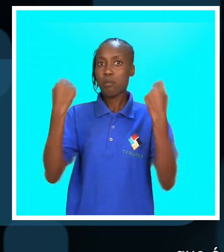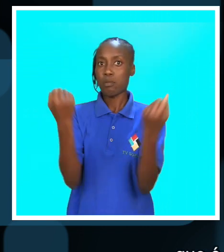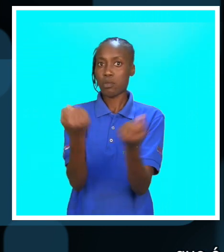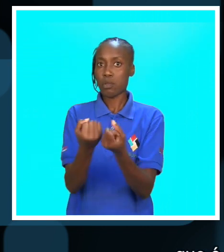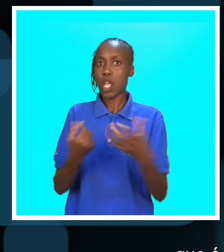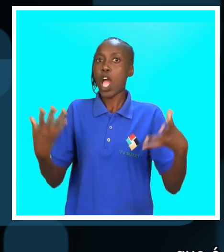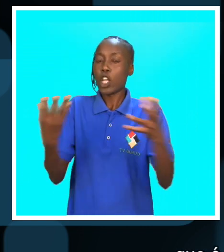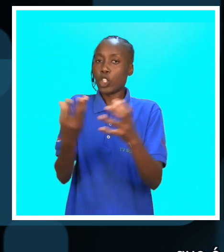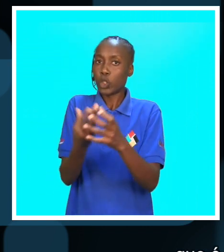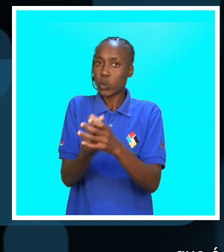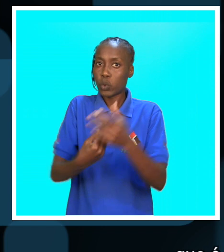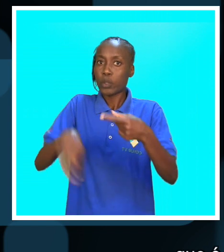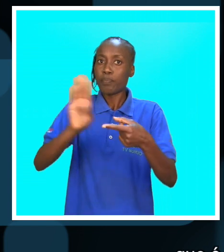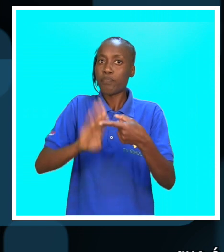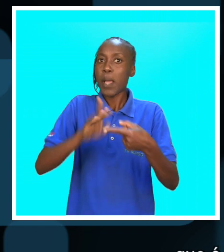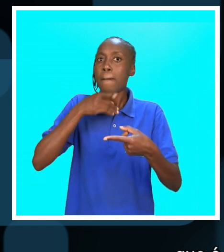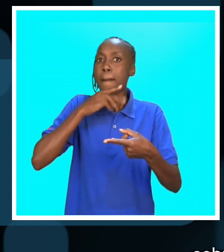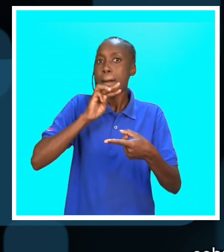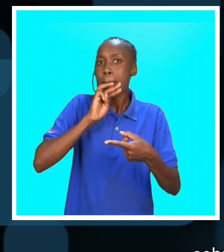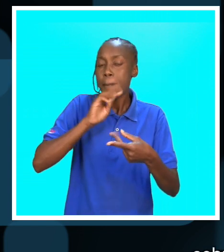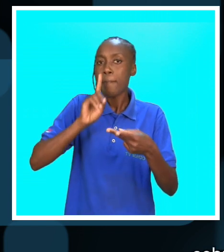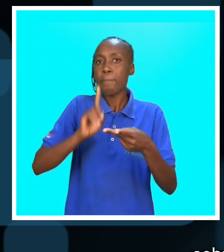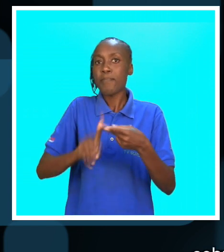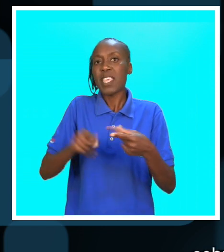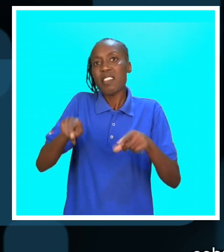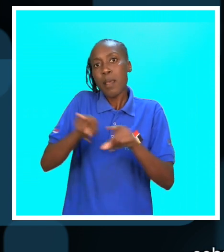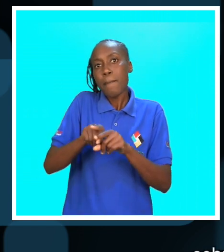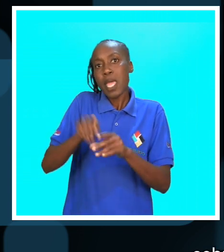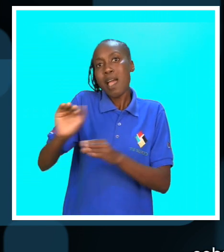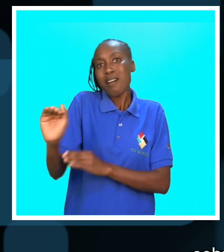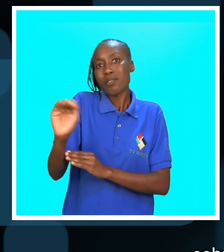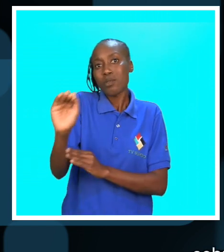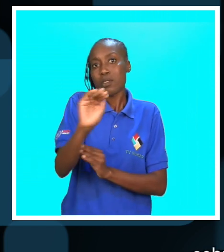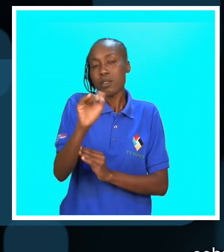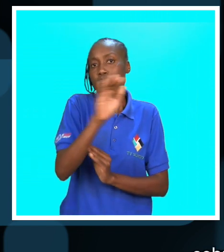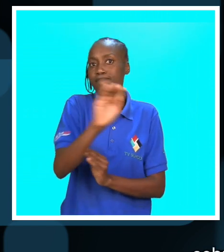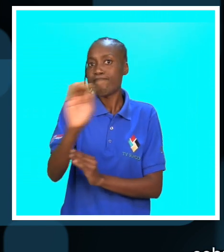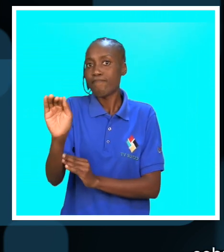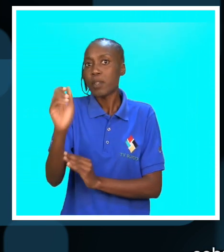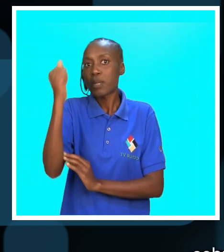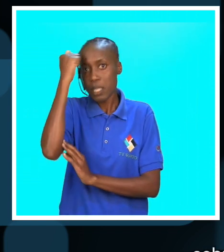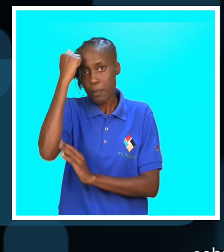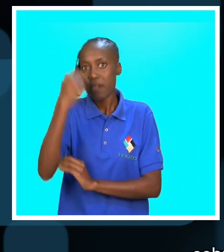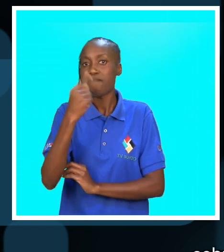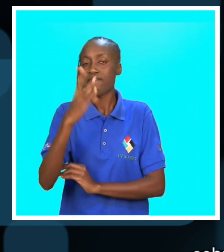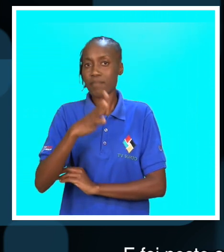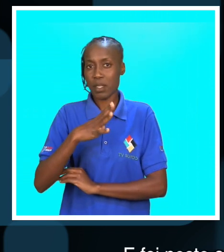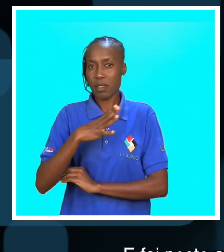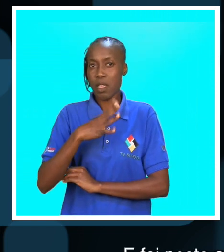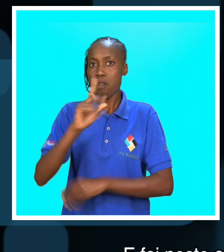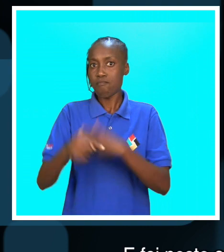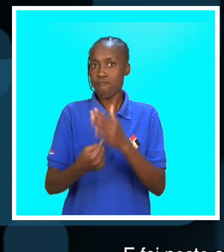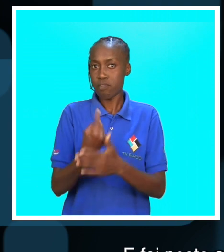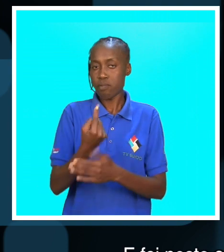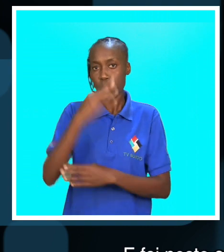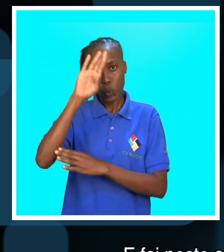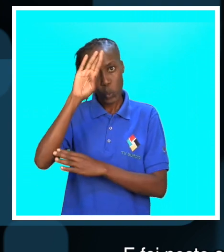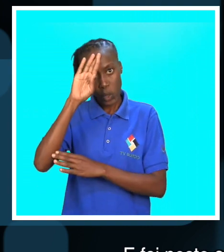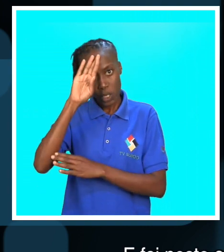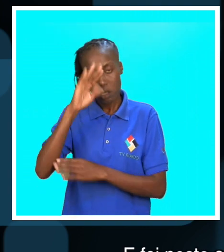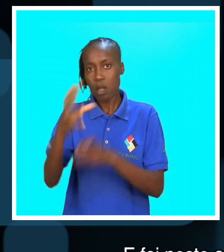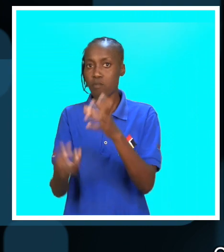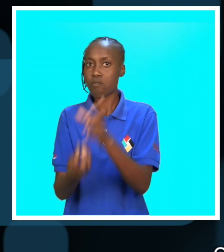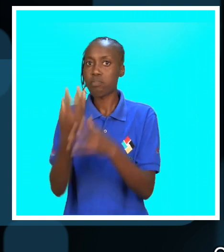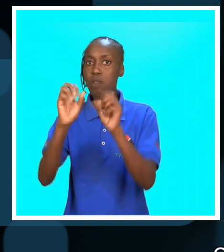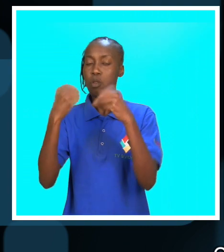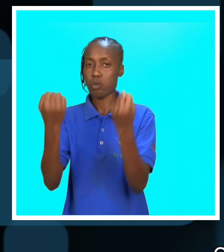só os pais, mas também despertar a sociedade sobre estas doenças e saber qual a melhor maneira de lidar com elas. E foi neste contexto que surgiu a